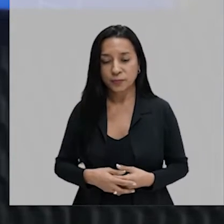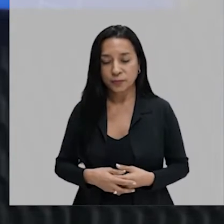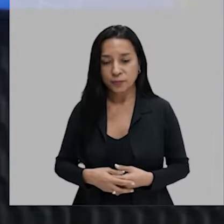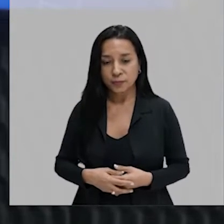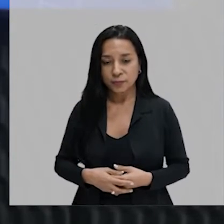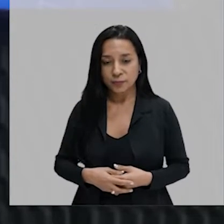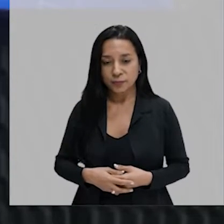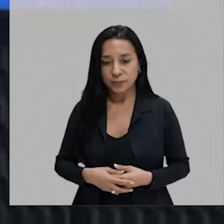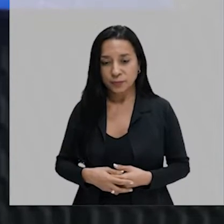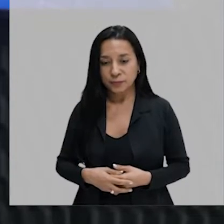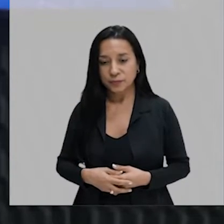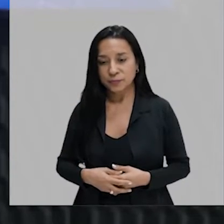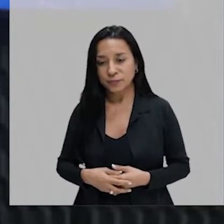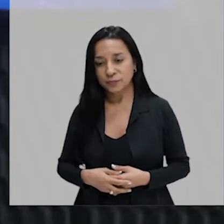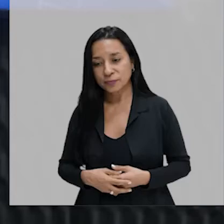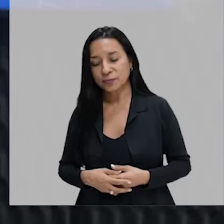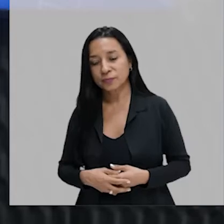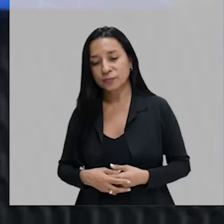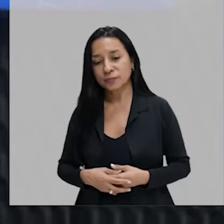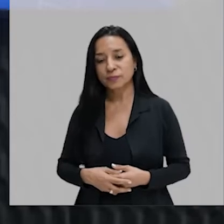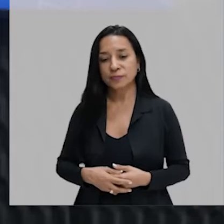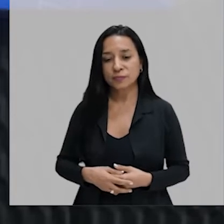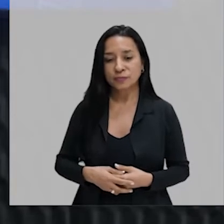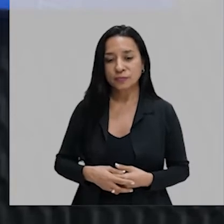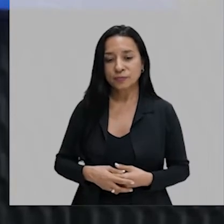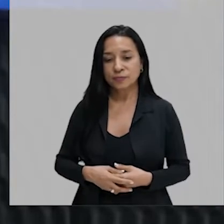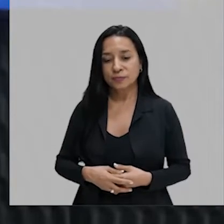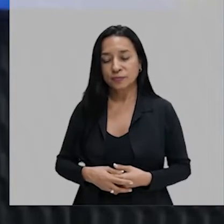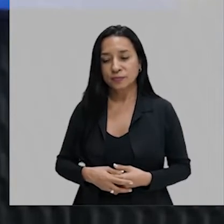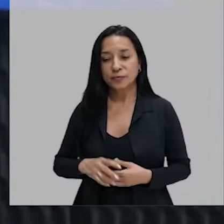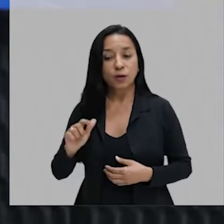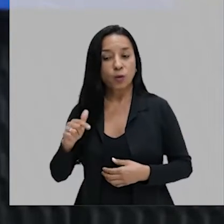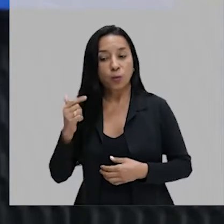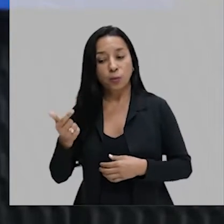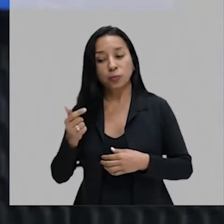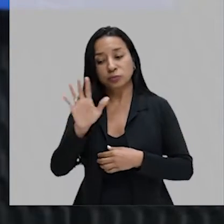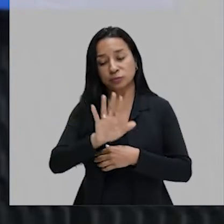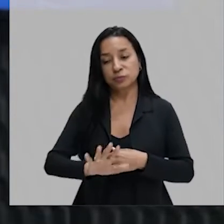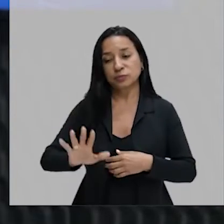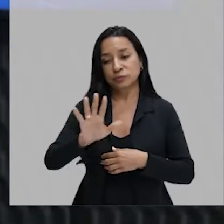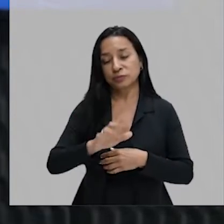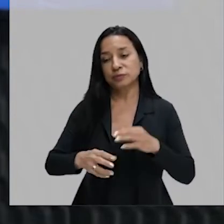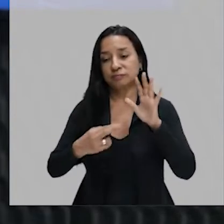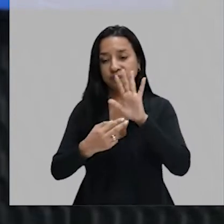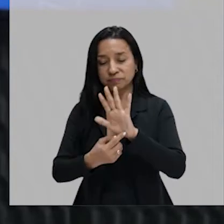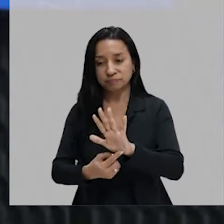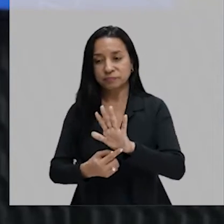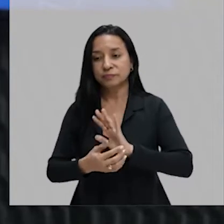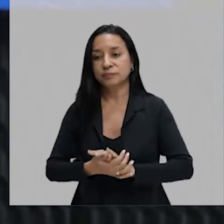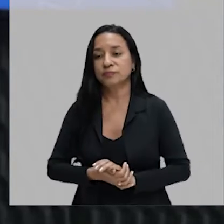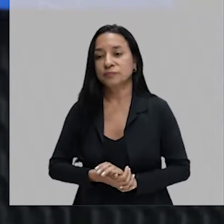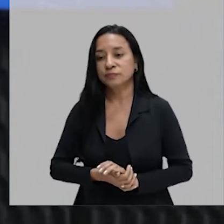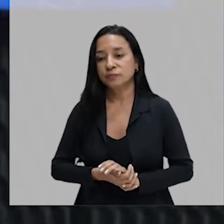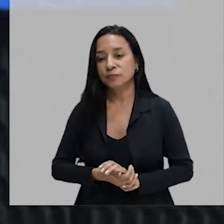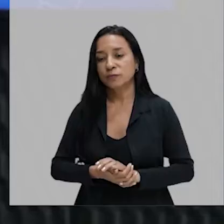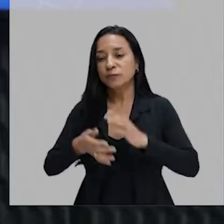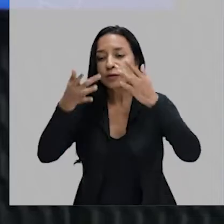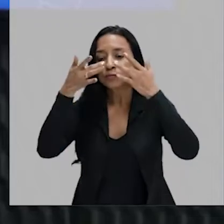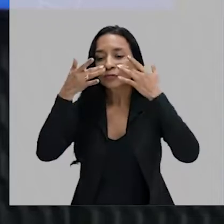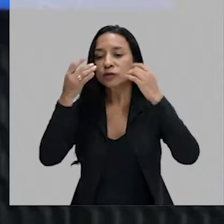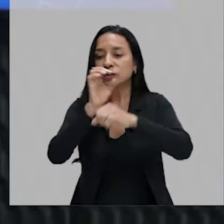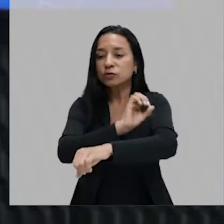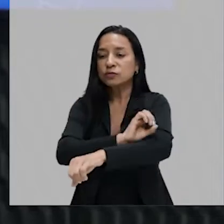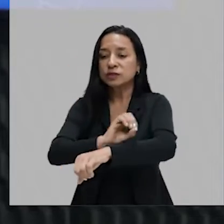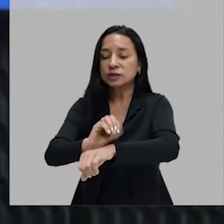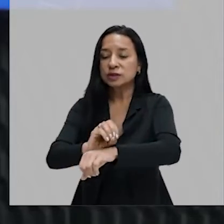cursos, seminários, festas comerciais, jornais, entre outras situações. Bom, o teatro oficina, como ele era conhecido